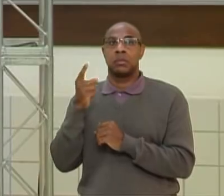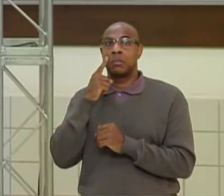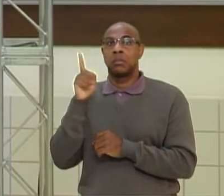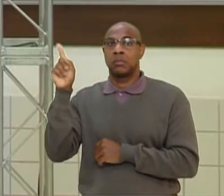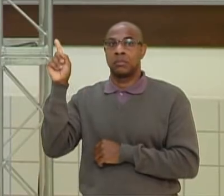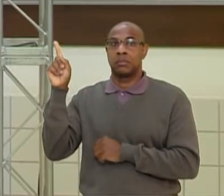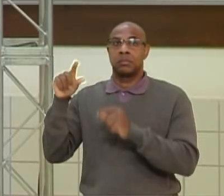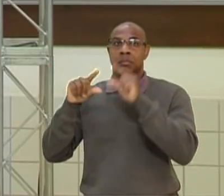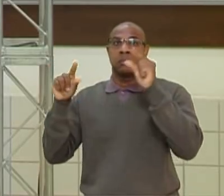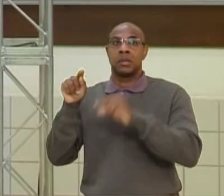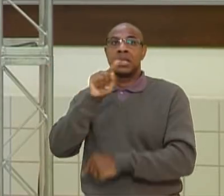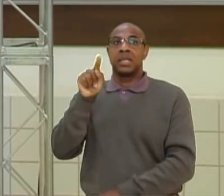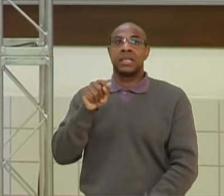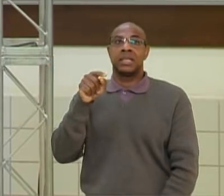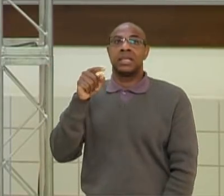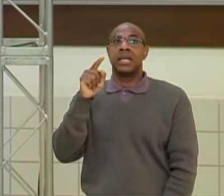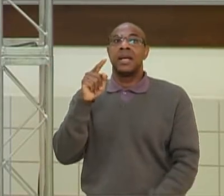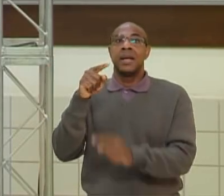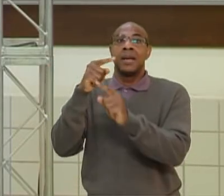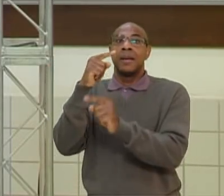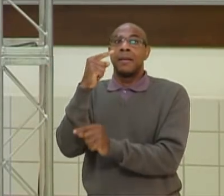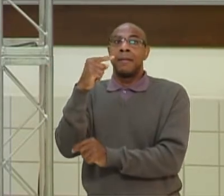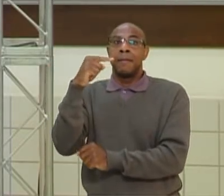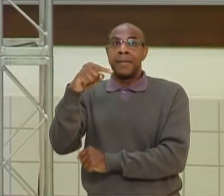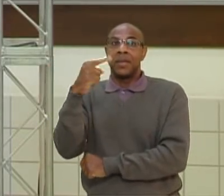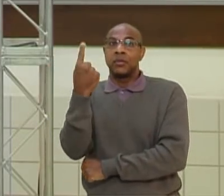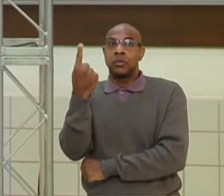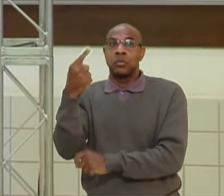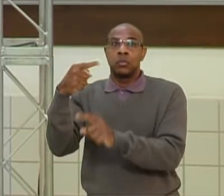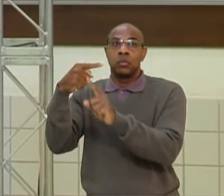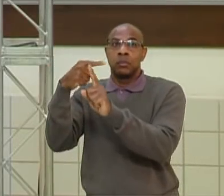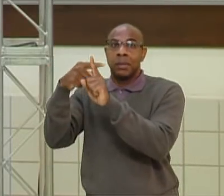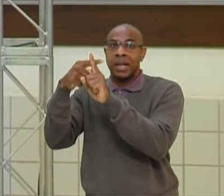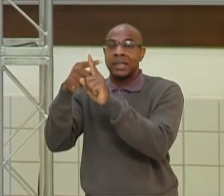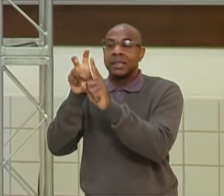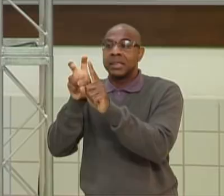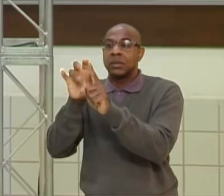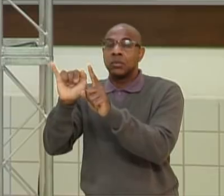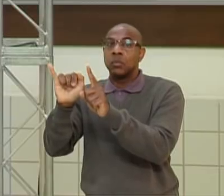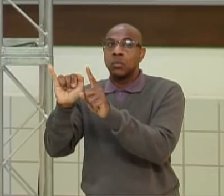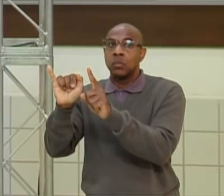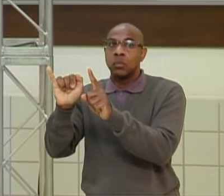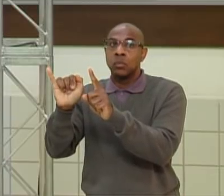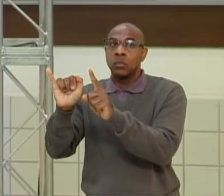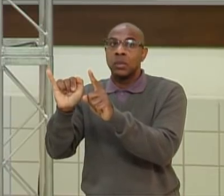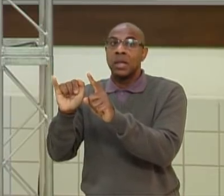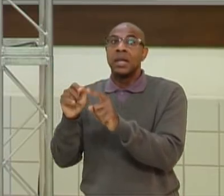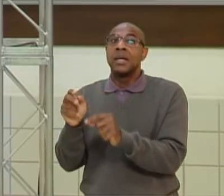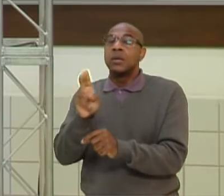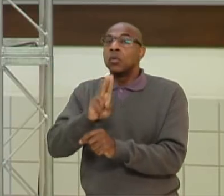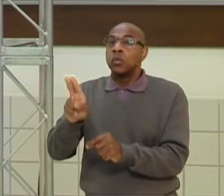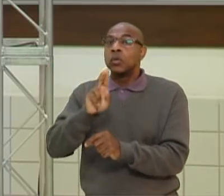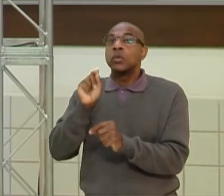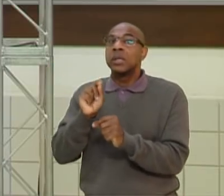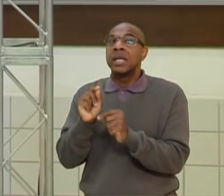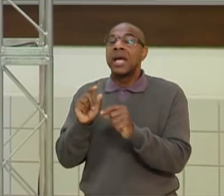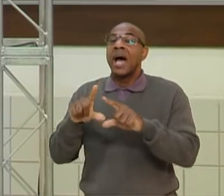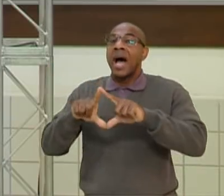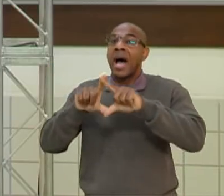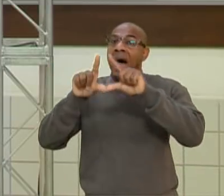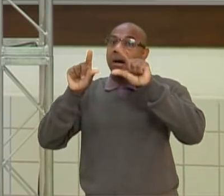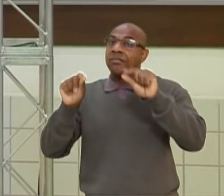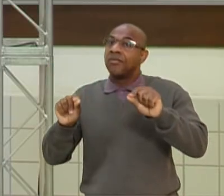5i. Lembre, esse conceito do módulo é só aplicar a fórmula Z igual a raiz quadrada de A ao quadrado mais